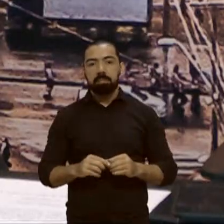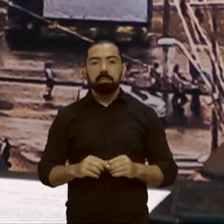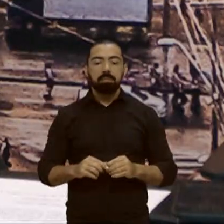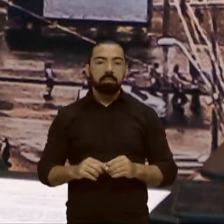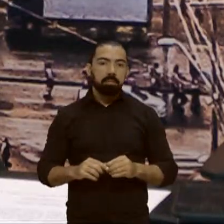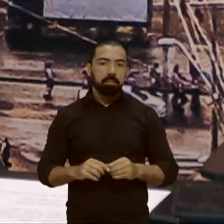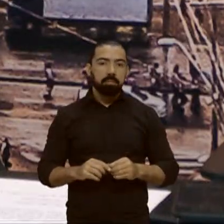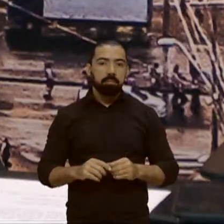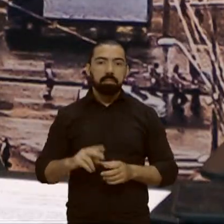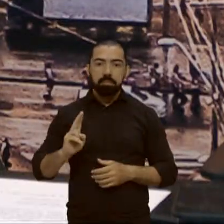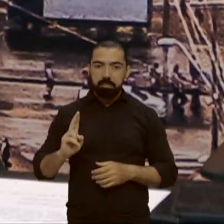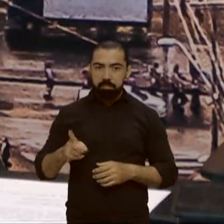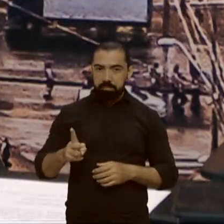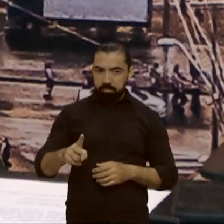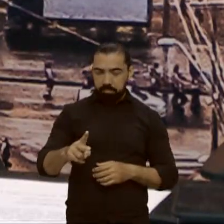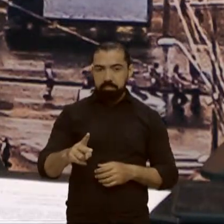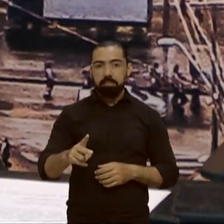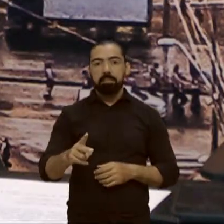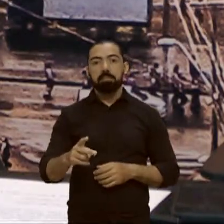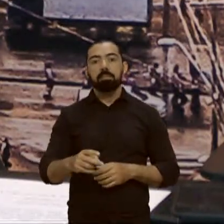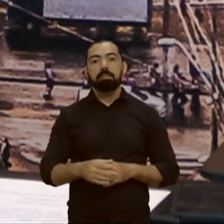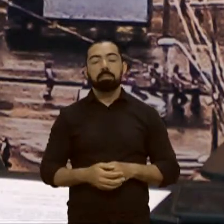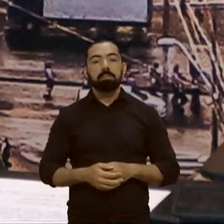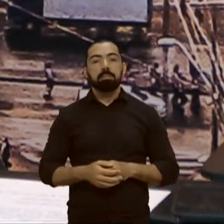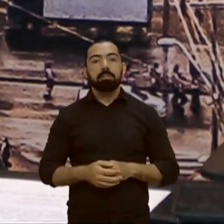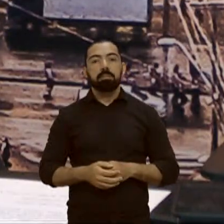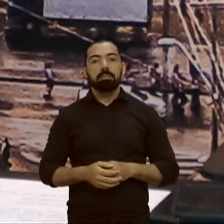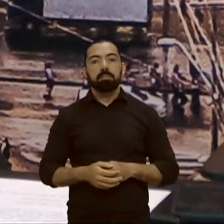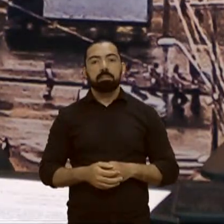E sempre procurar